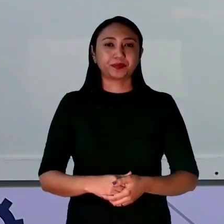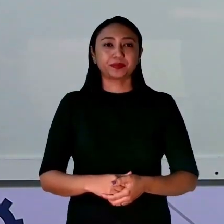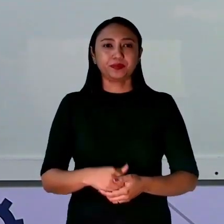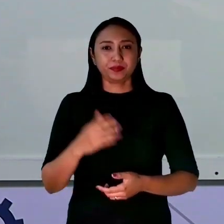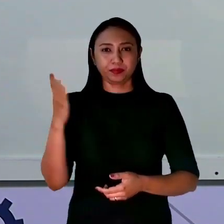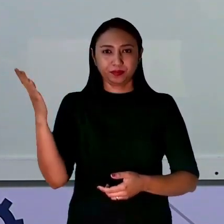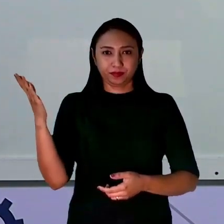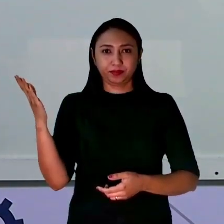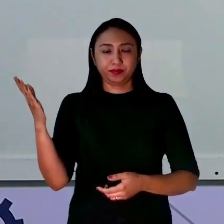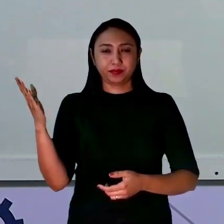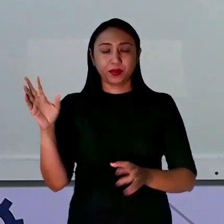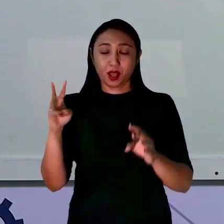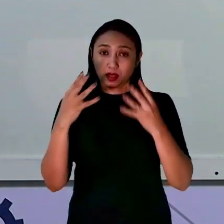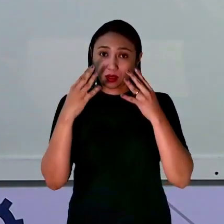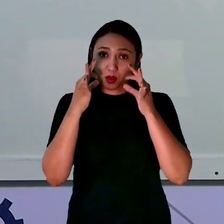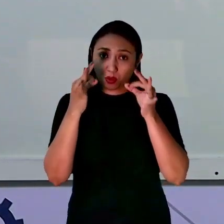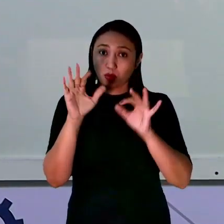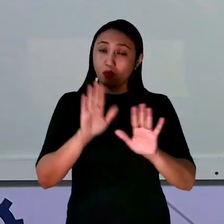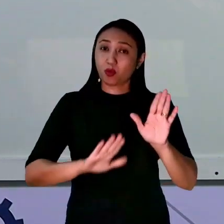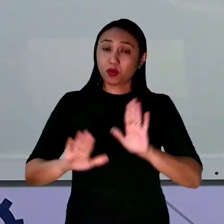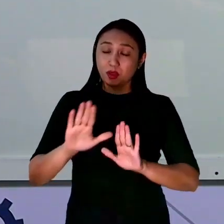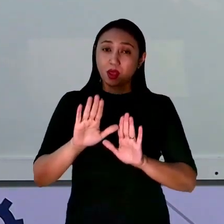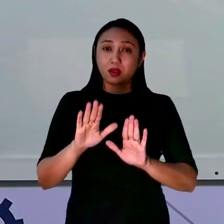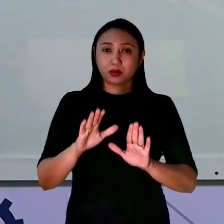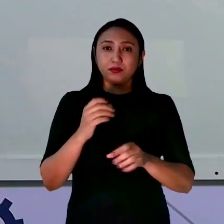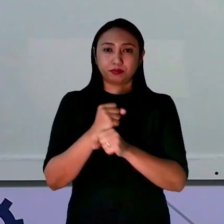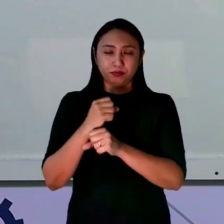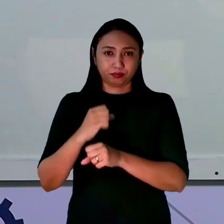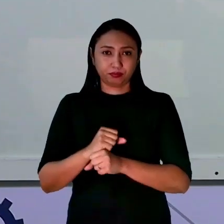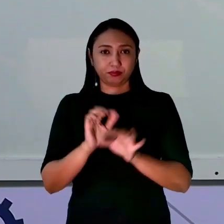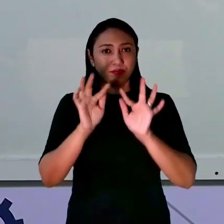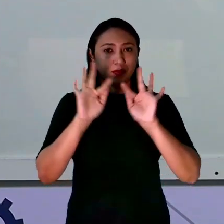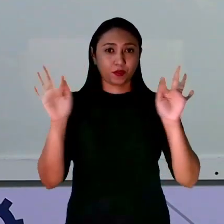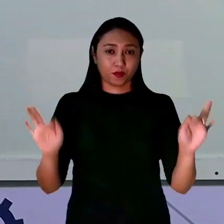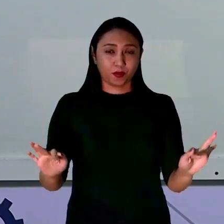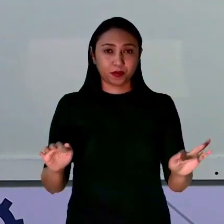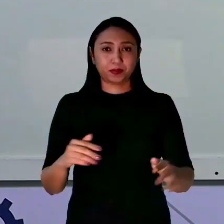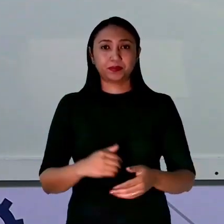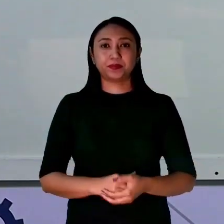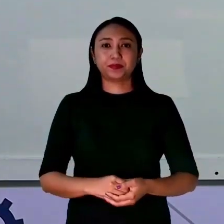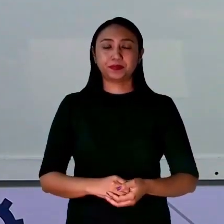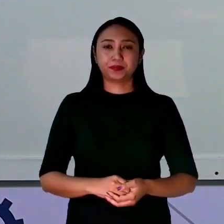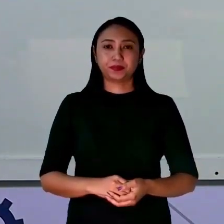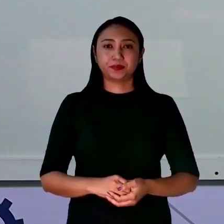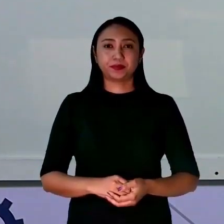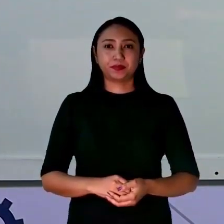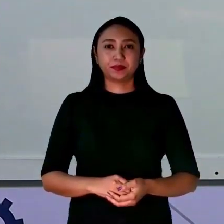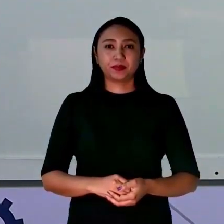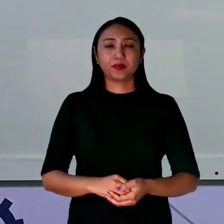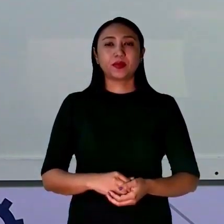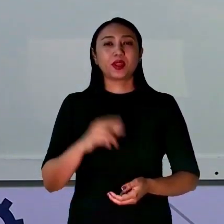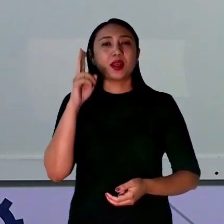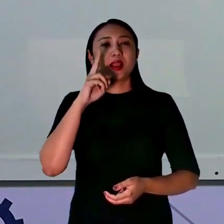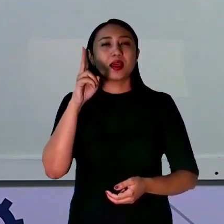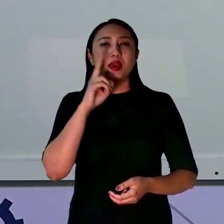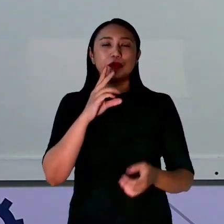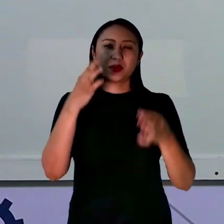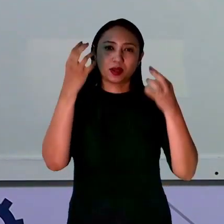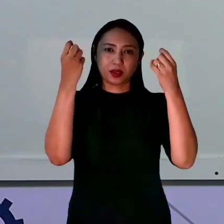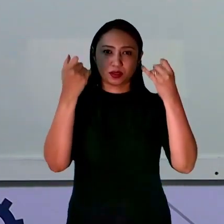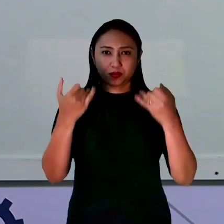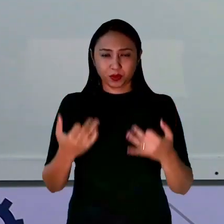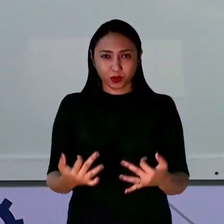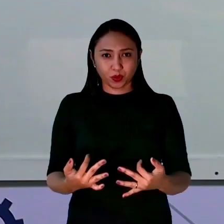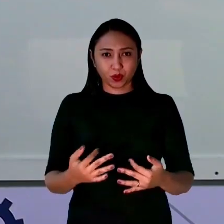fez essa cobrança. Então, fiquem atentos com essas demonstrações para vocês. Tá bom? O que a gente falou aqui de força magnética